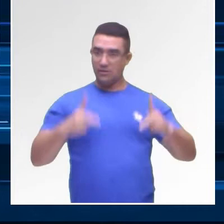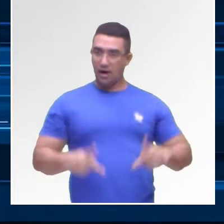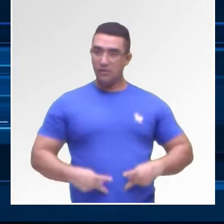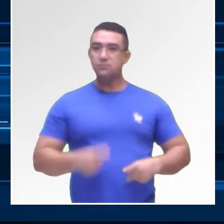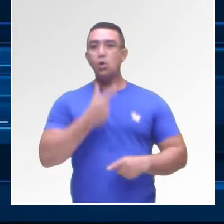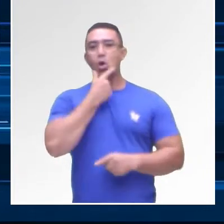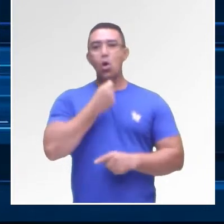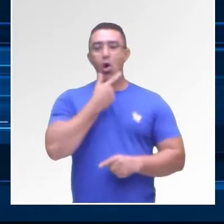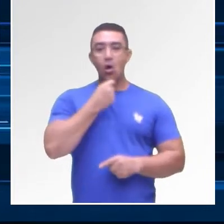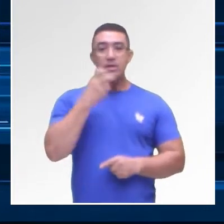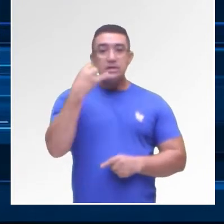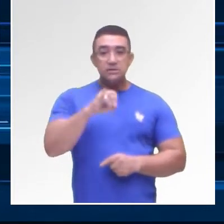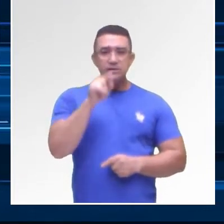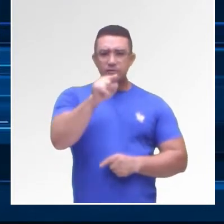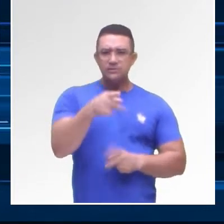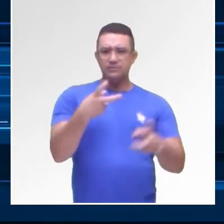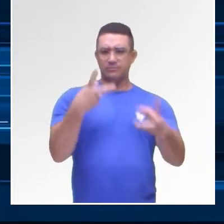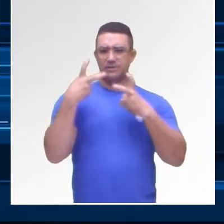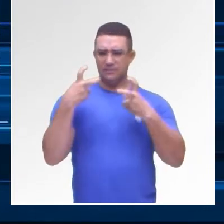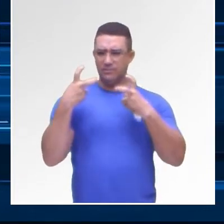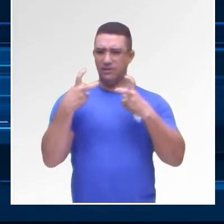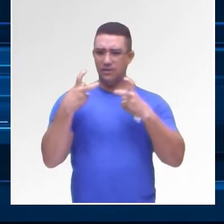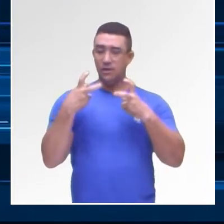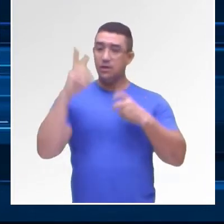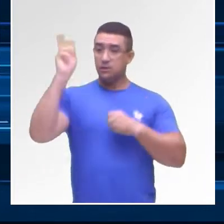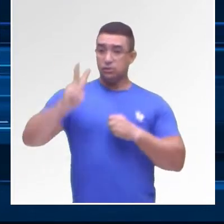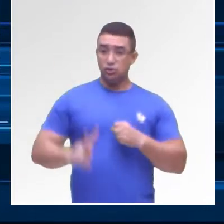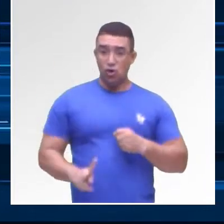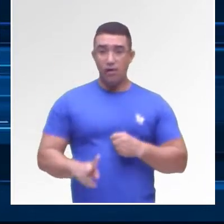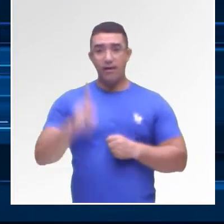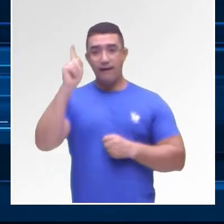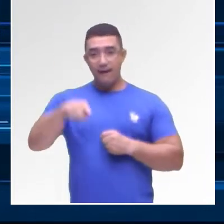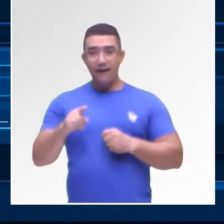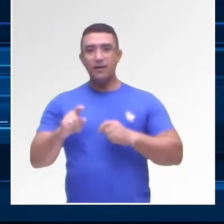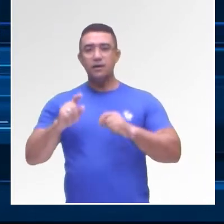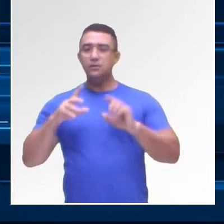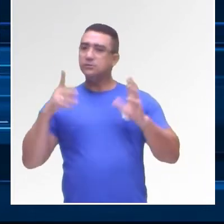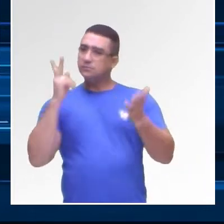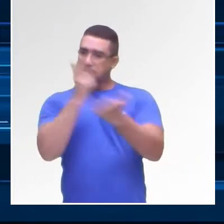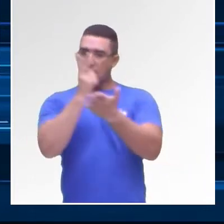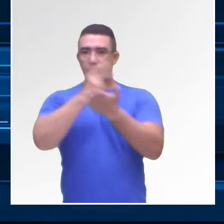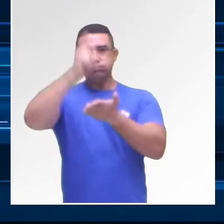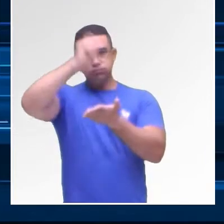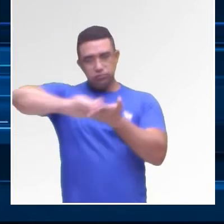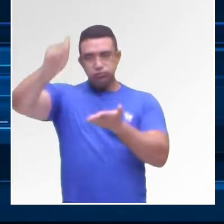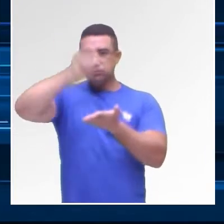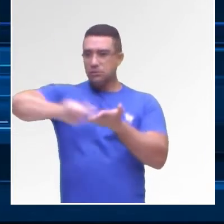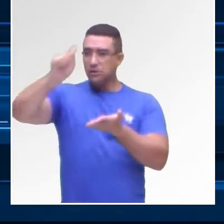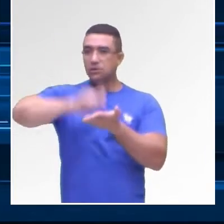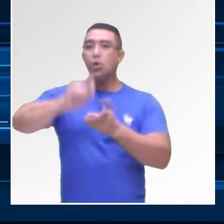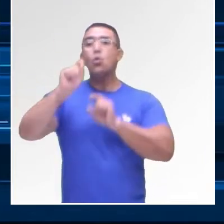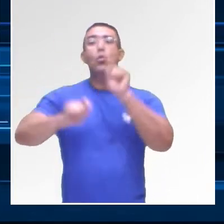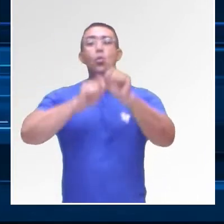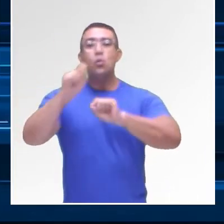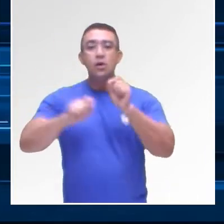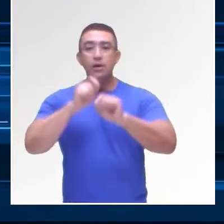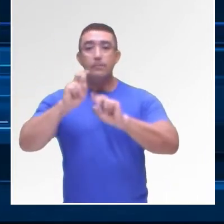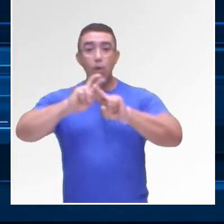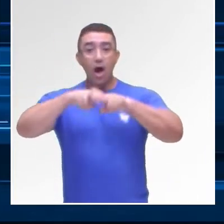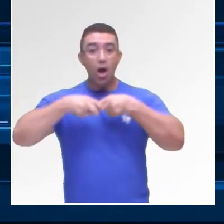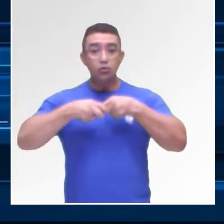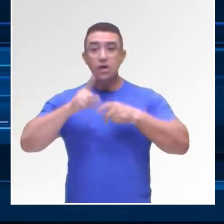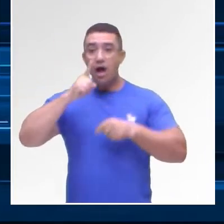você reparar, ela é toda inscrita por meio de aventuras. O